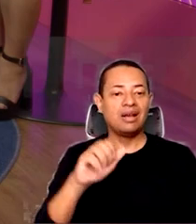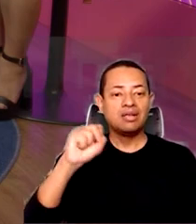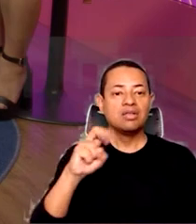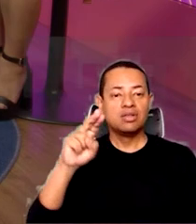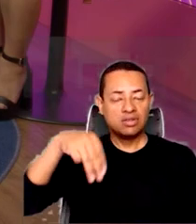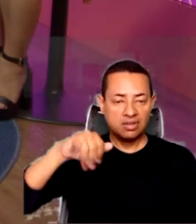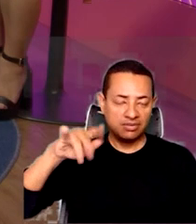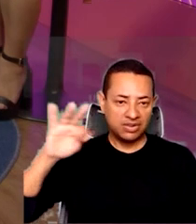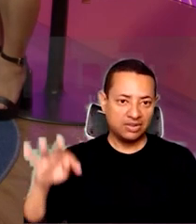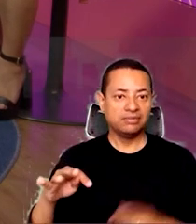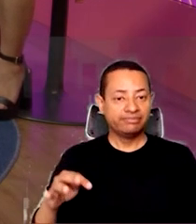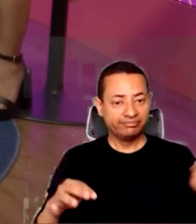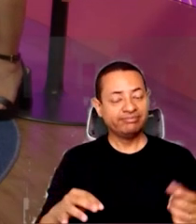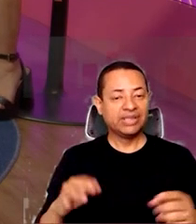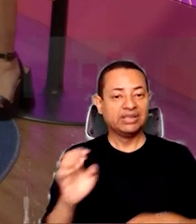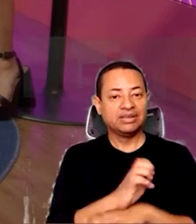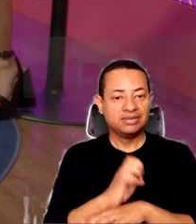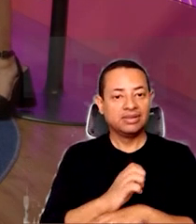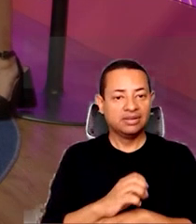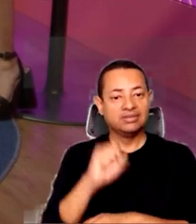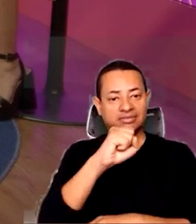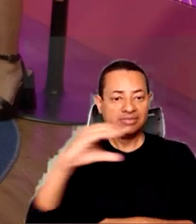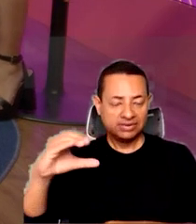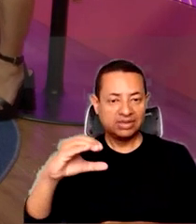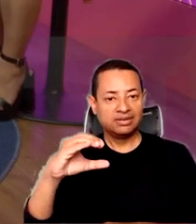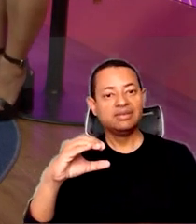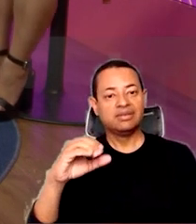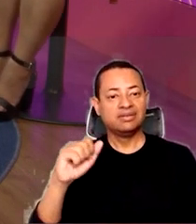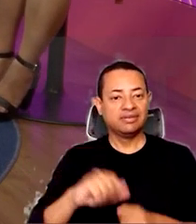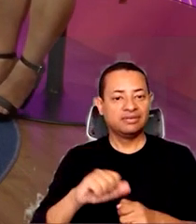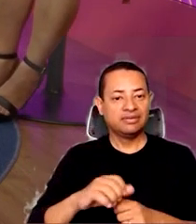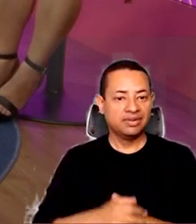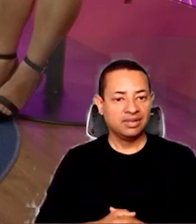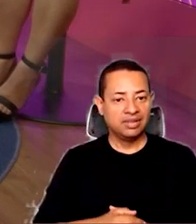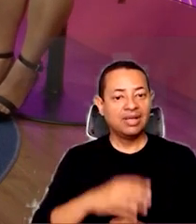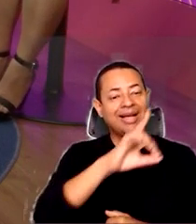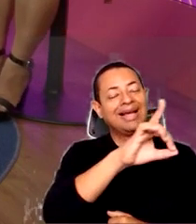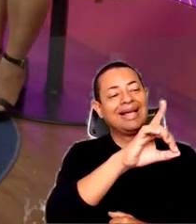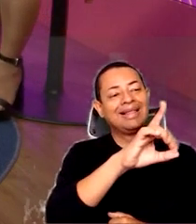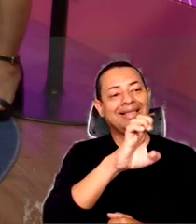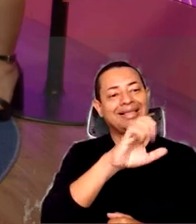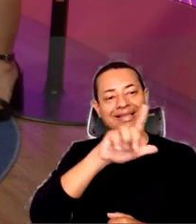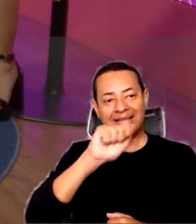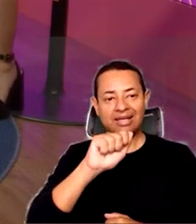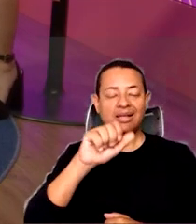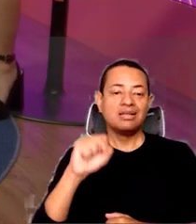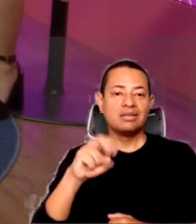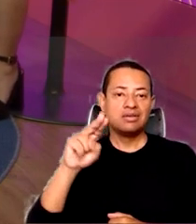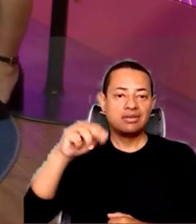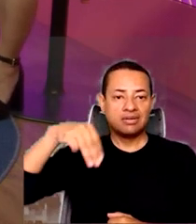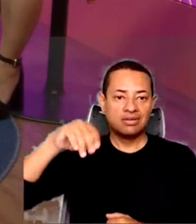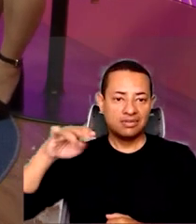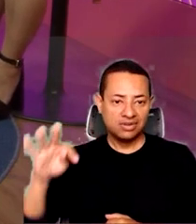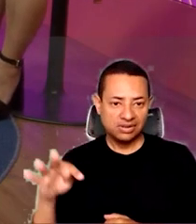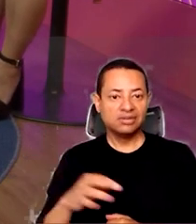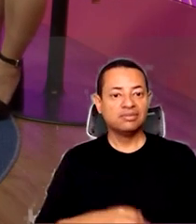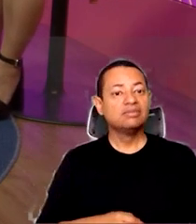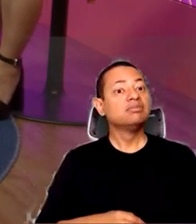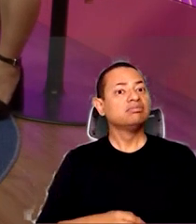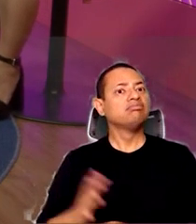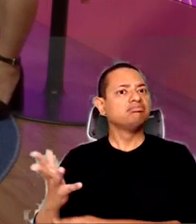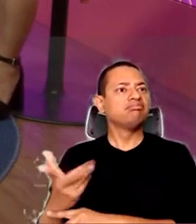sebrai Santa Catarina eh realiza o d summit vai ser o maior evento de